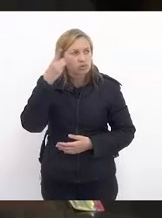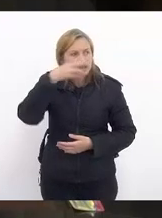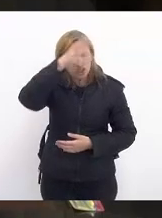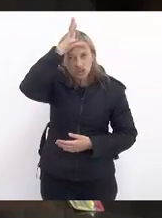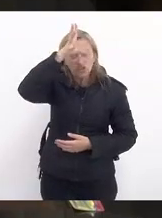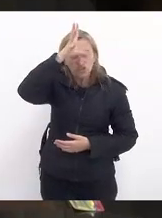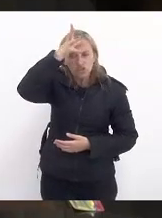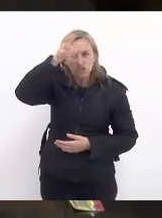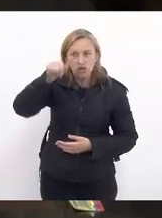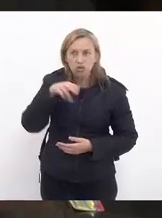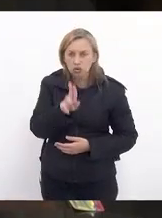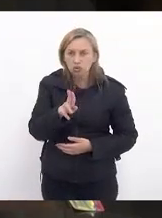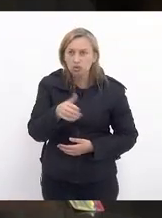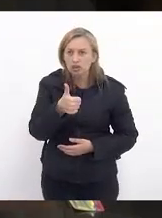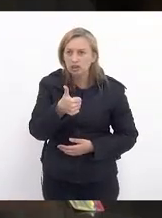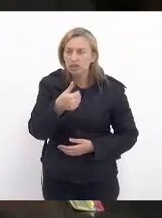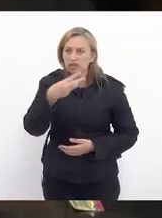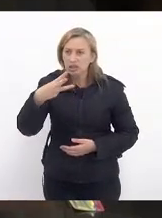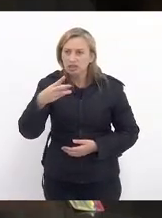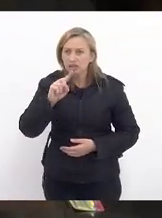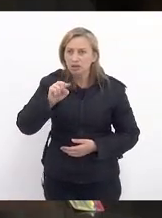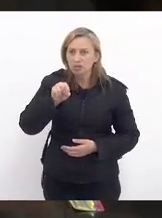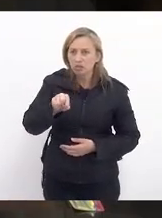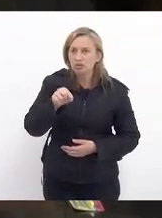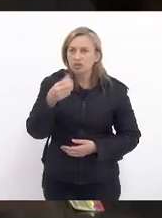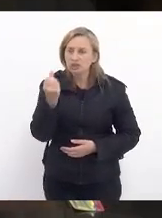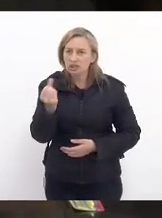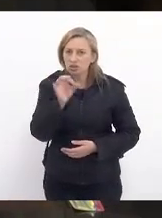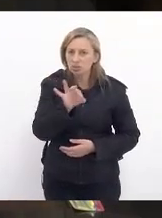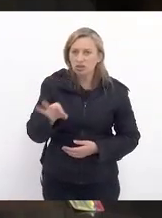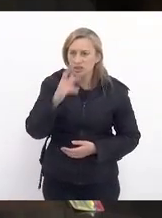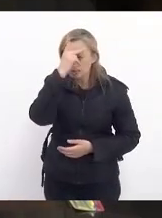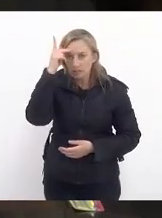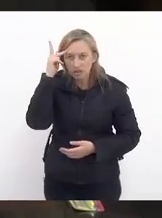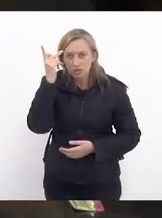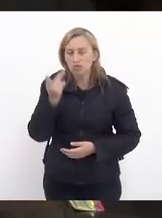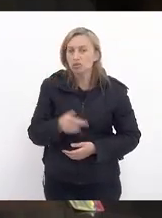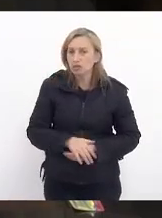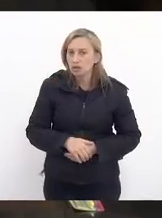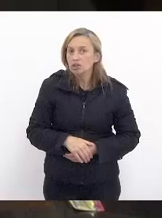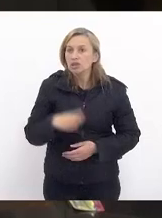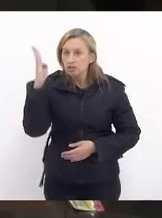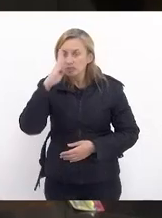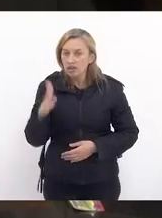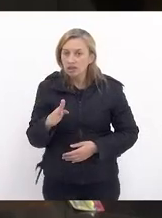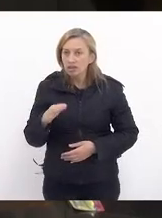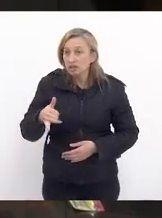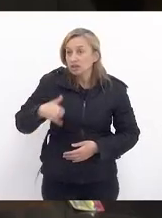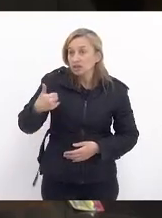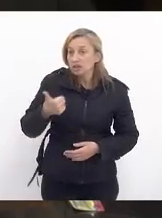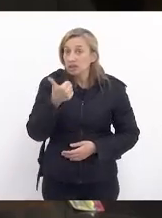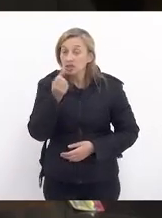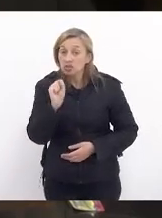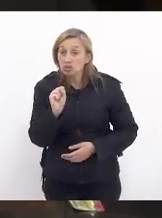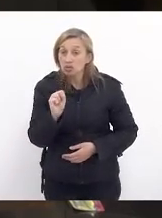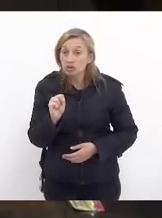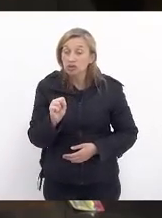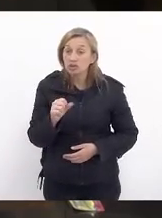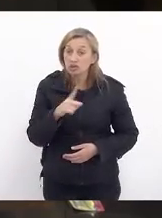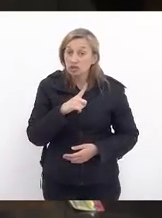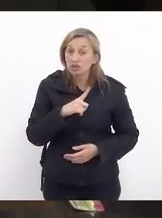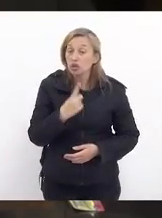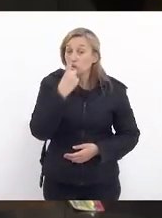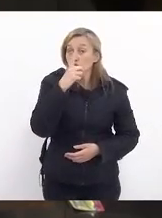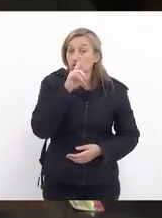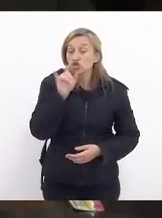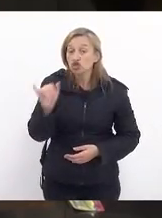Ju 13.6 por centro né é de pessoas de brasileiros acima de 18 anos passaram pelo